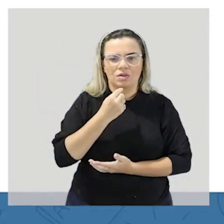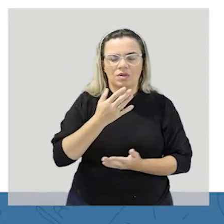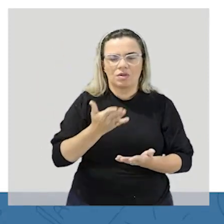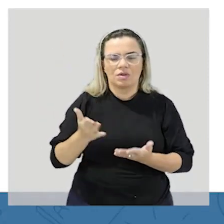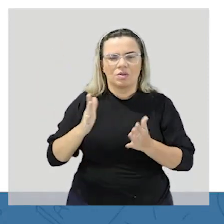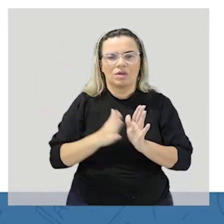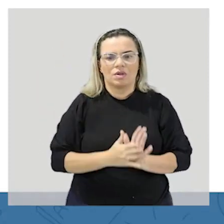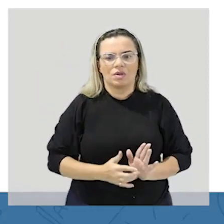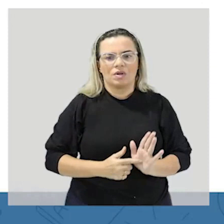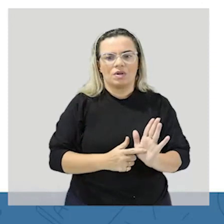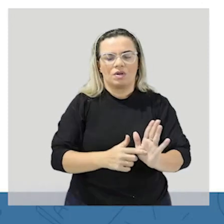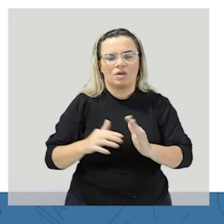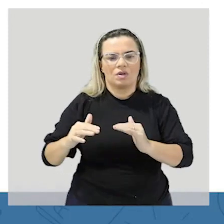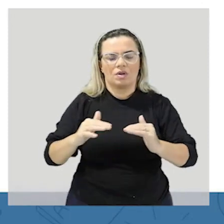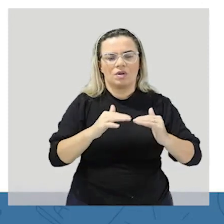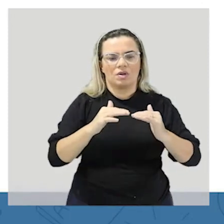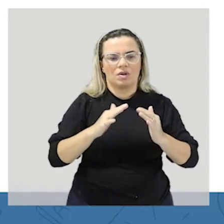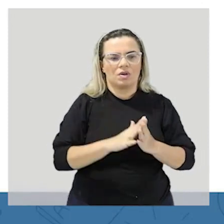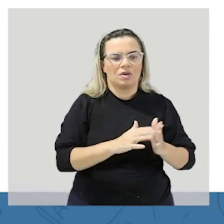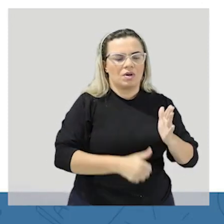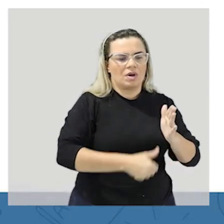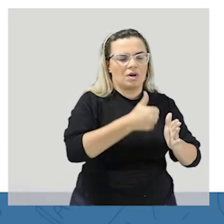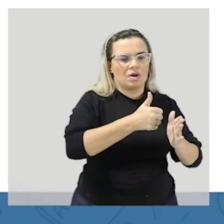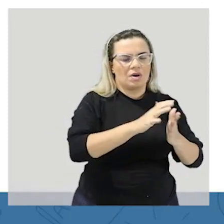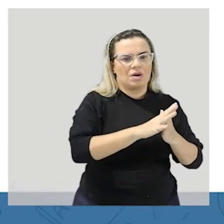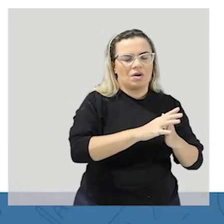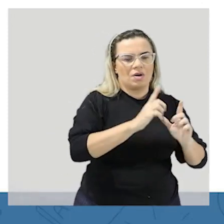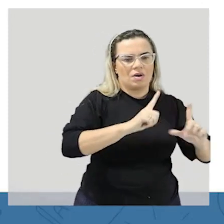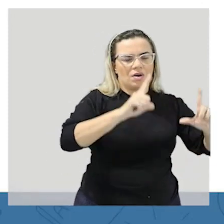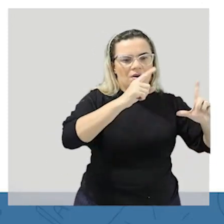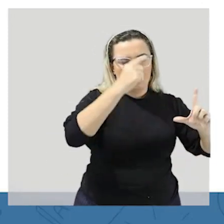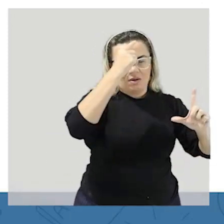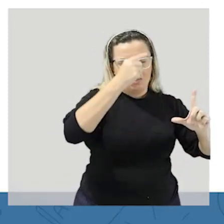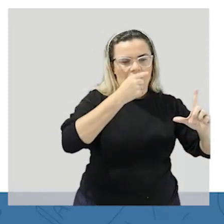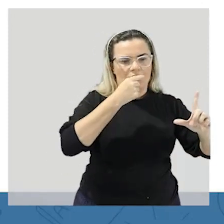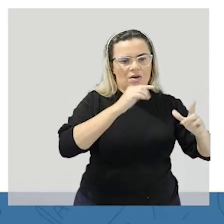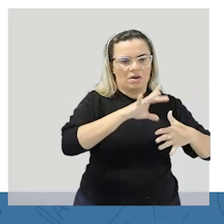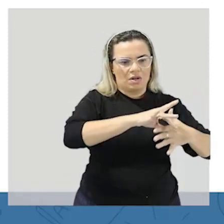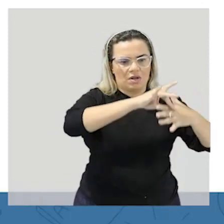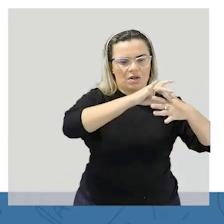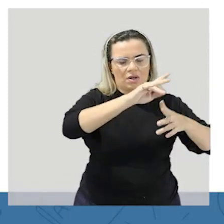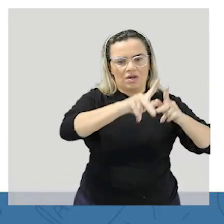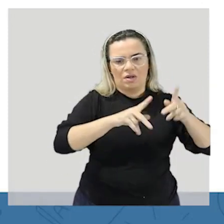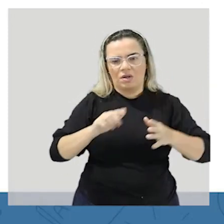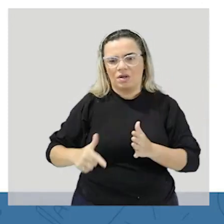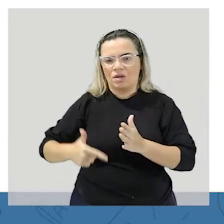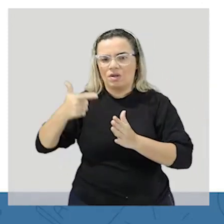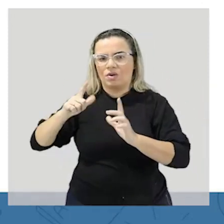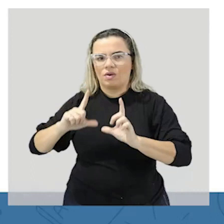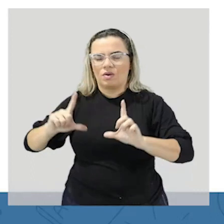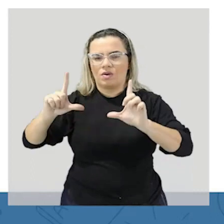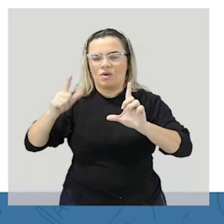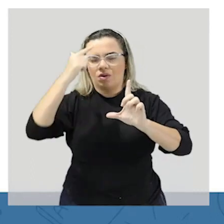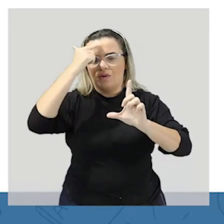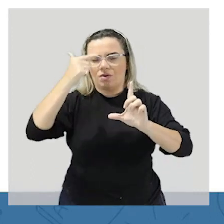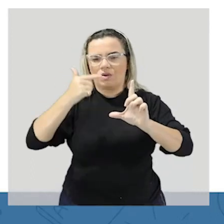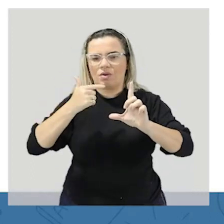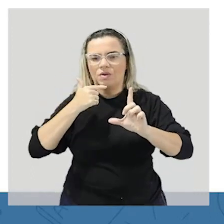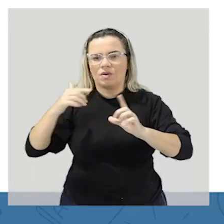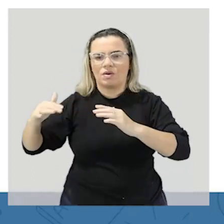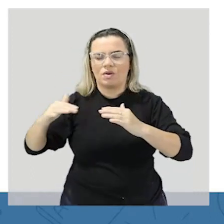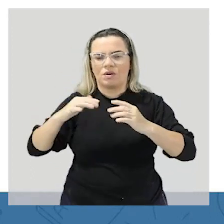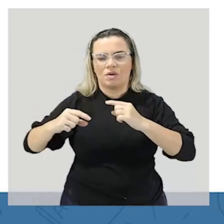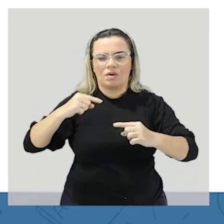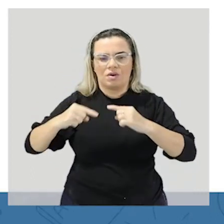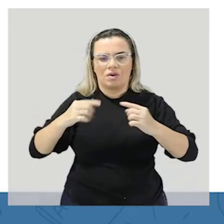é, respectivamente, primeira imagem, liderança popular. Segunda imagem, estabilidade